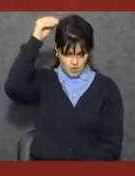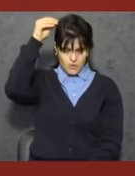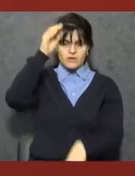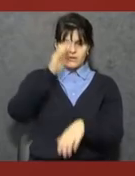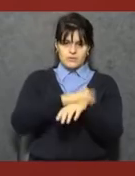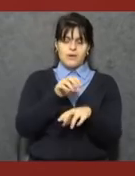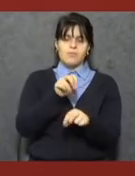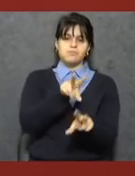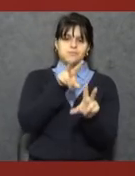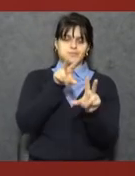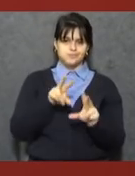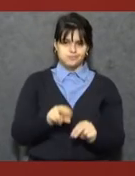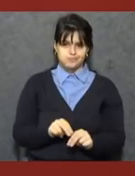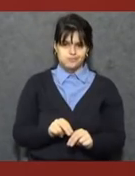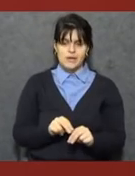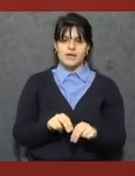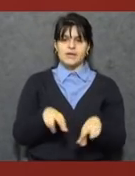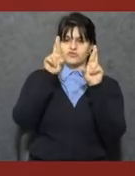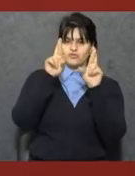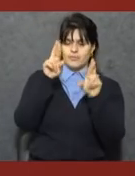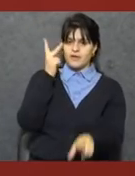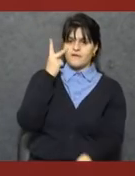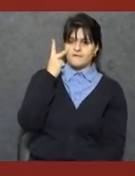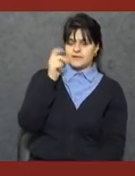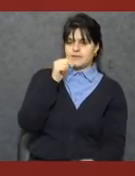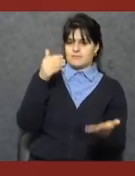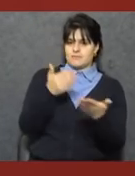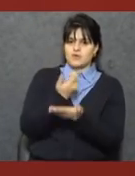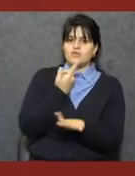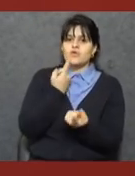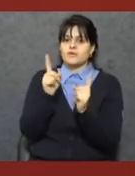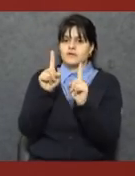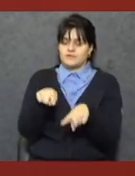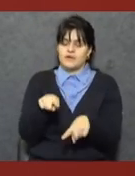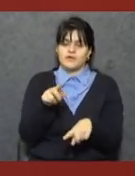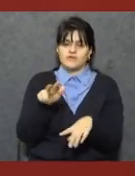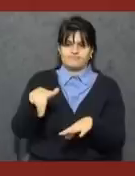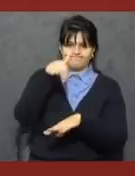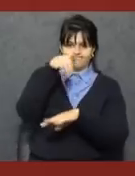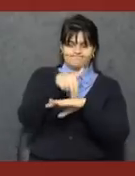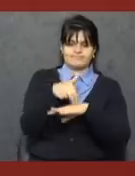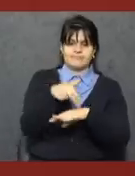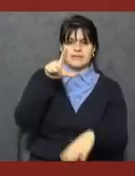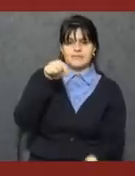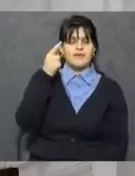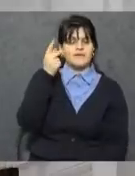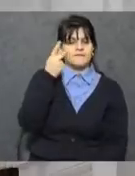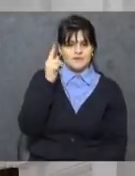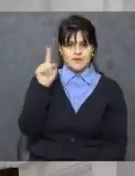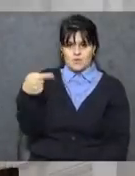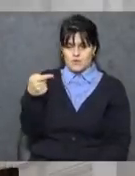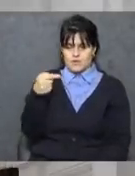pecados. Espero a ressurreição dos mortos e a vida do mundo que há de vir. Amém.